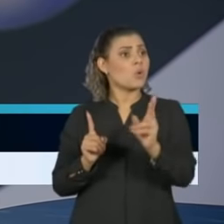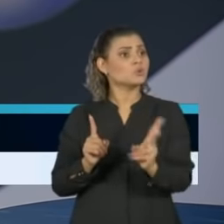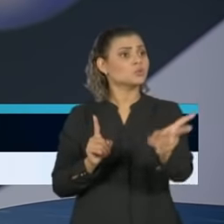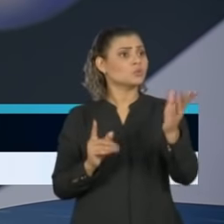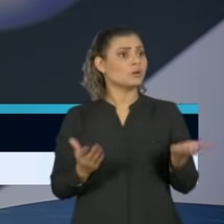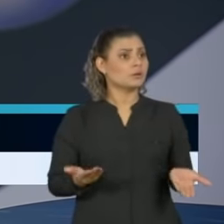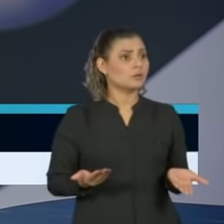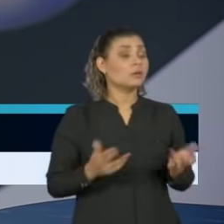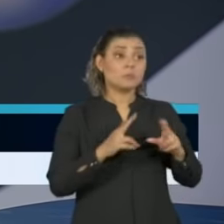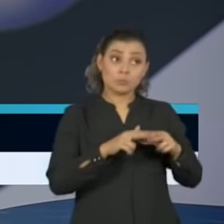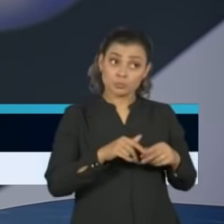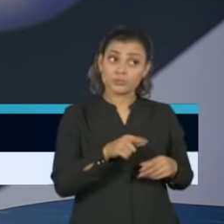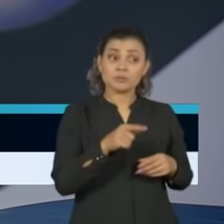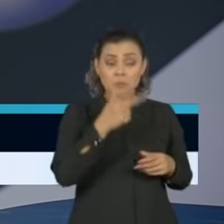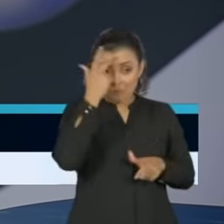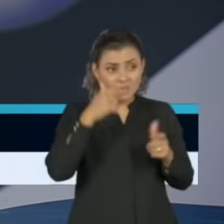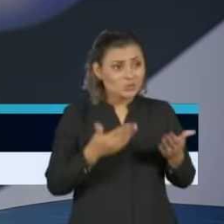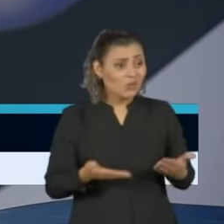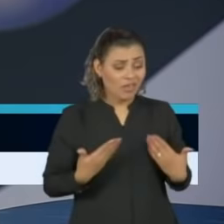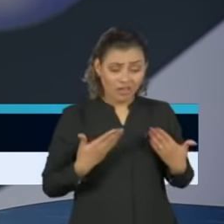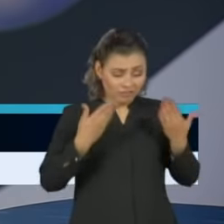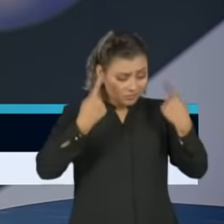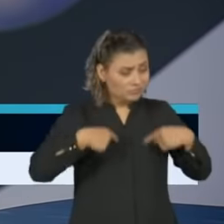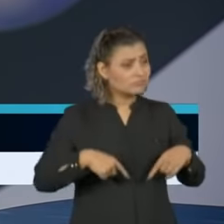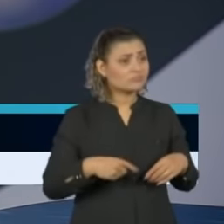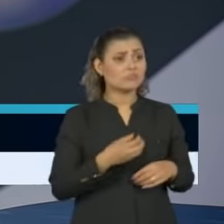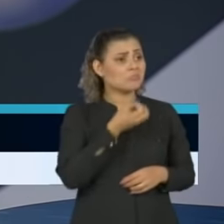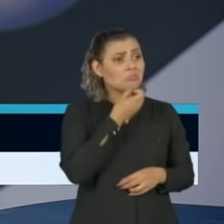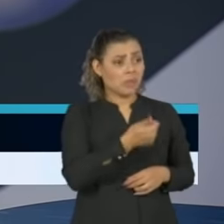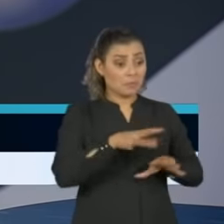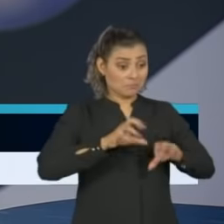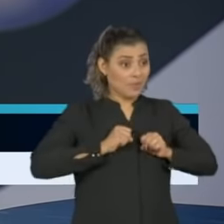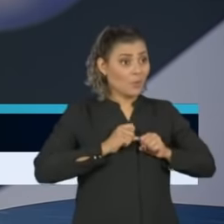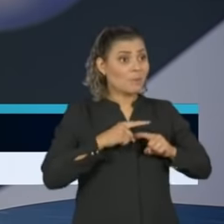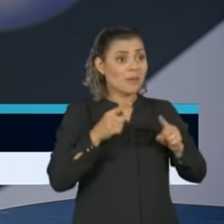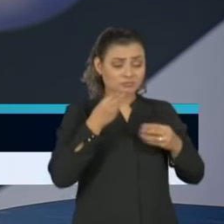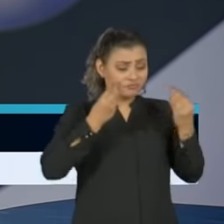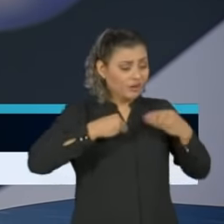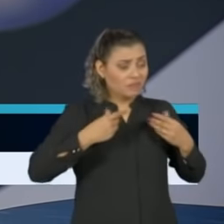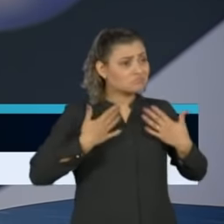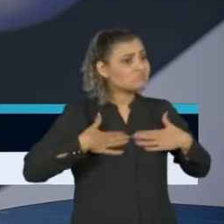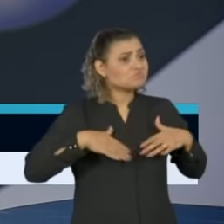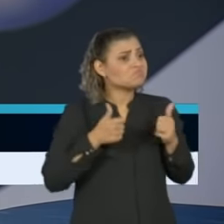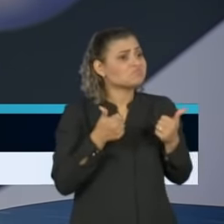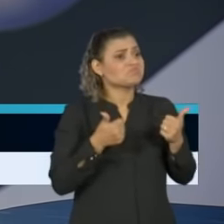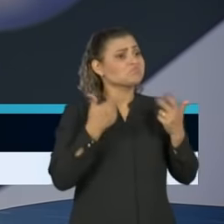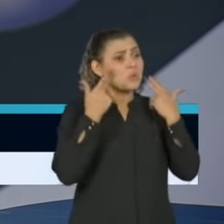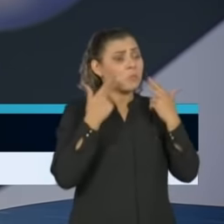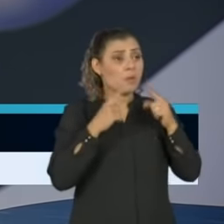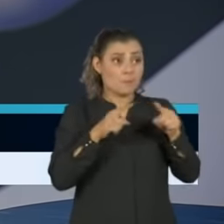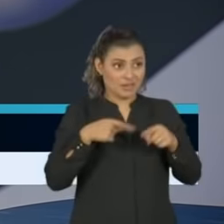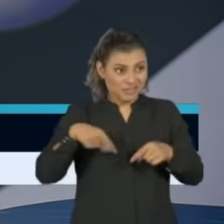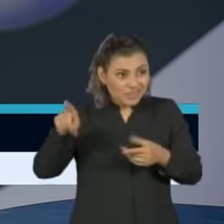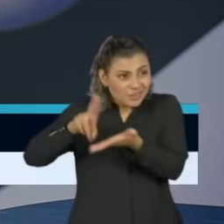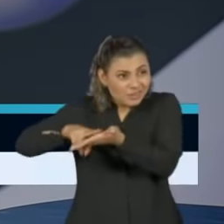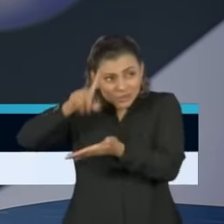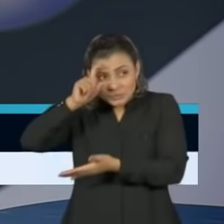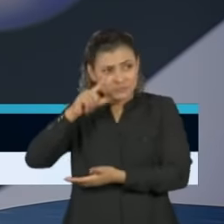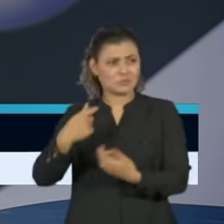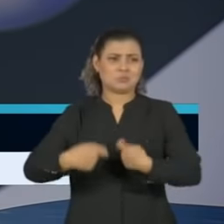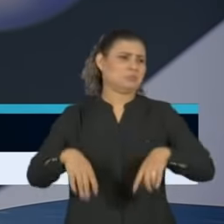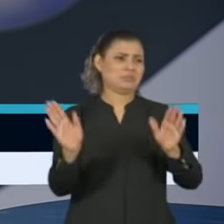colocar pessoas com sintomas muito leves num hospital. O hospital tem que, por definição, novamente, o ideal seria ter quarto de hospital para todo mundo.